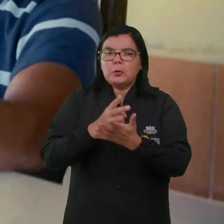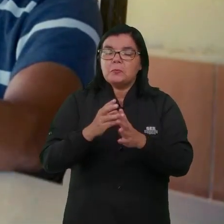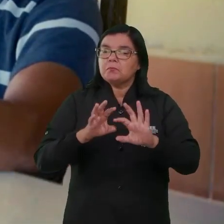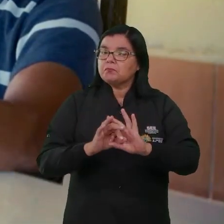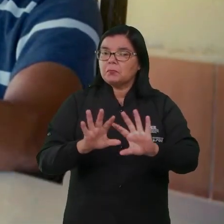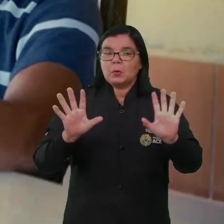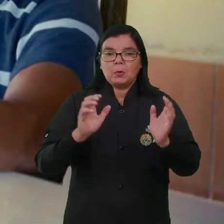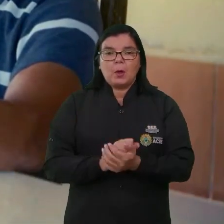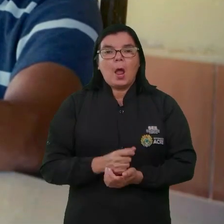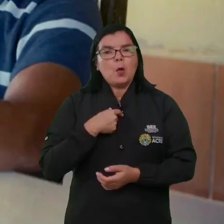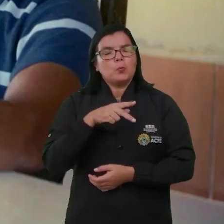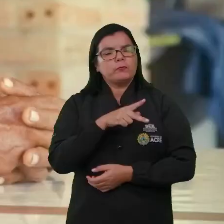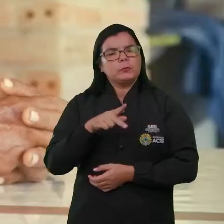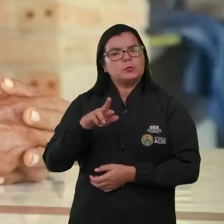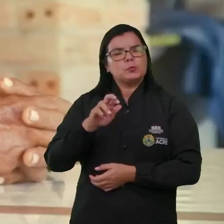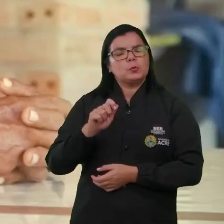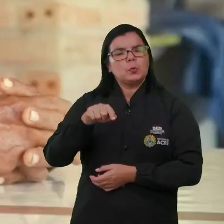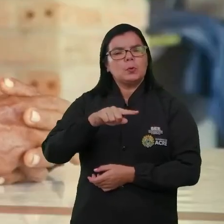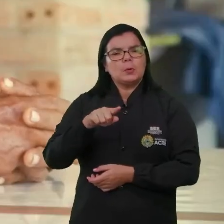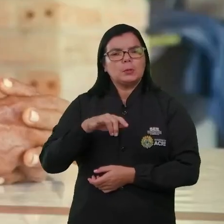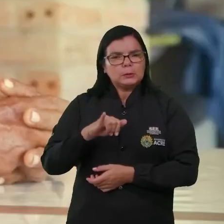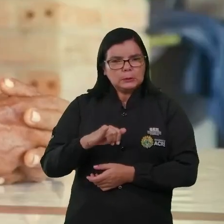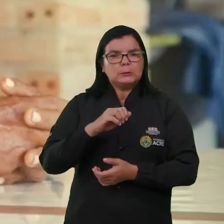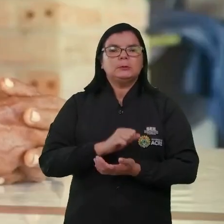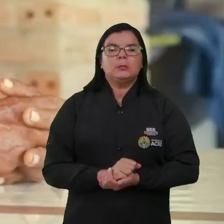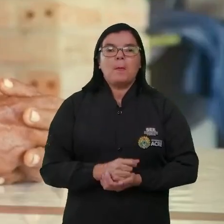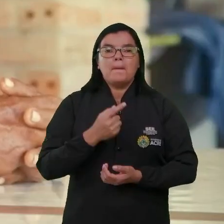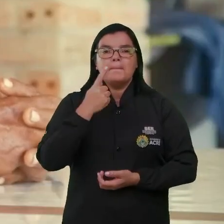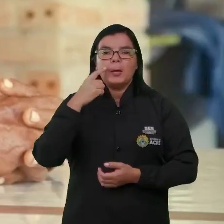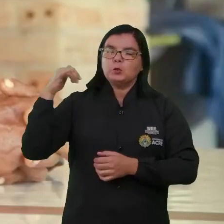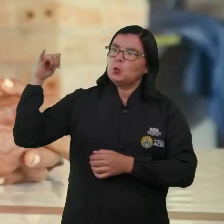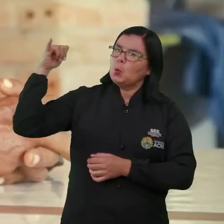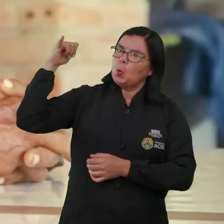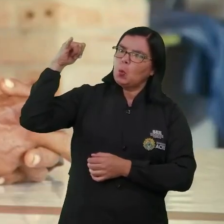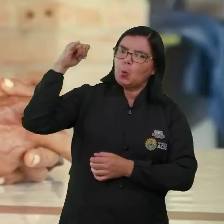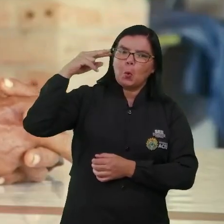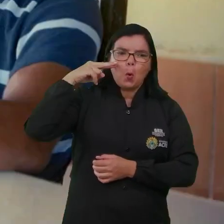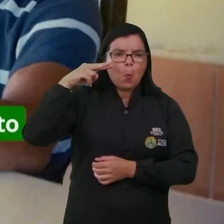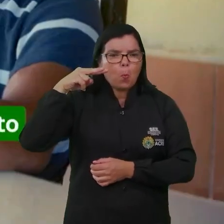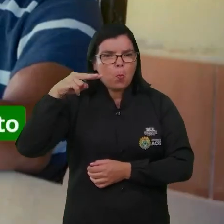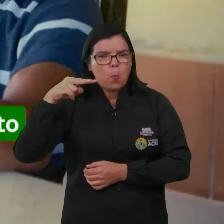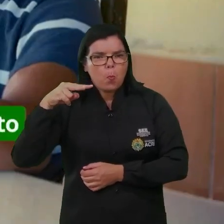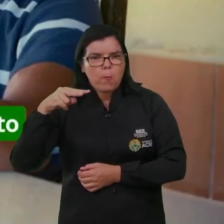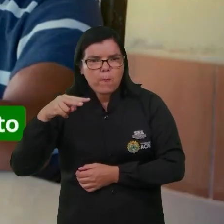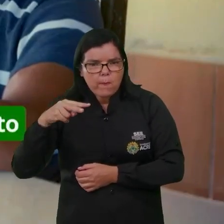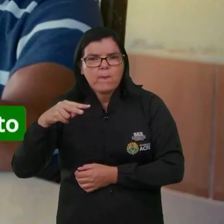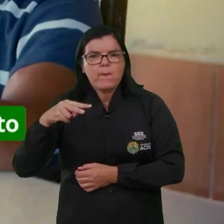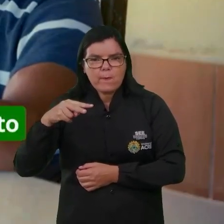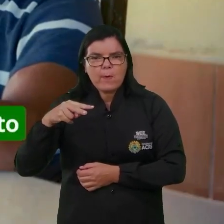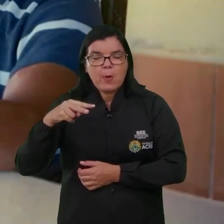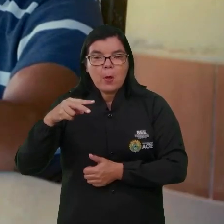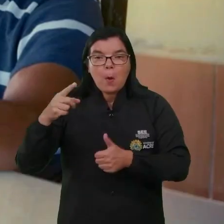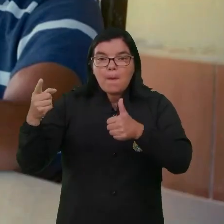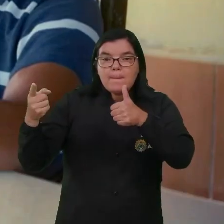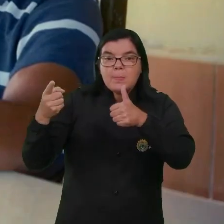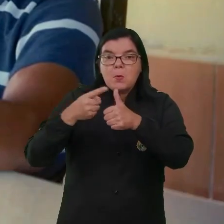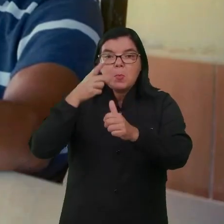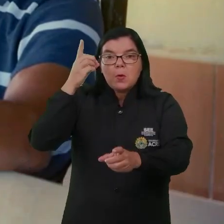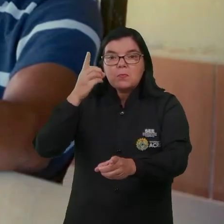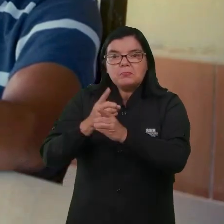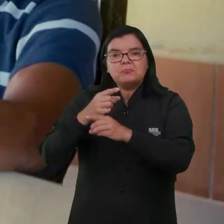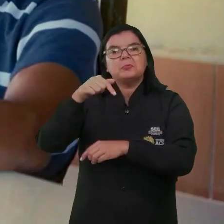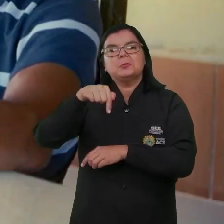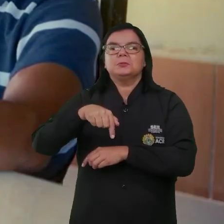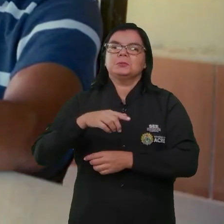ficou. Até que o professor Hansen passou de avião aí por cima, né? Porque o geógrafo primeiro descoberto foi esse